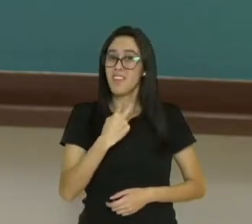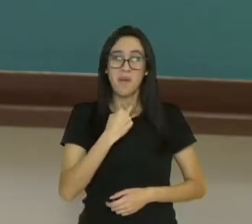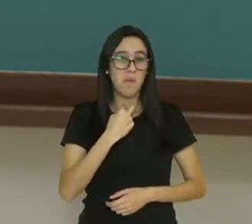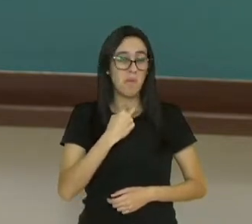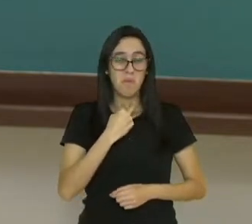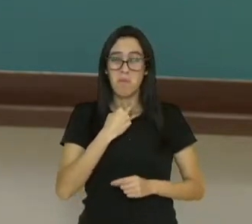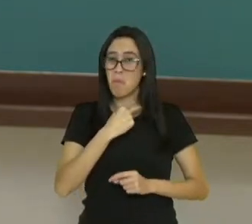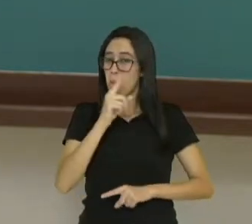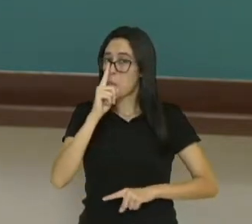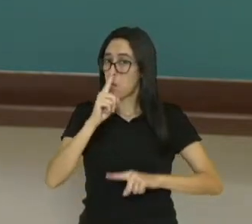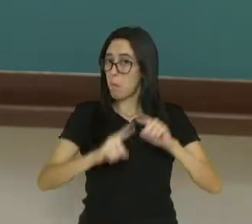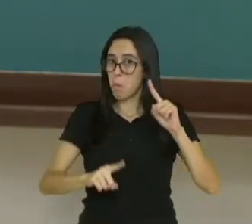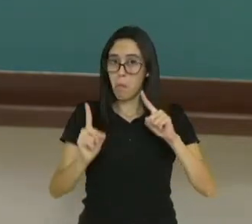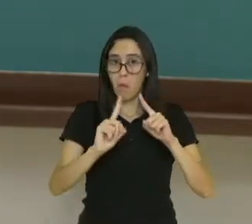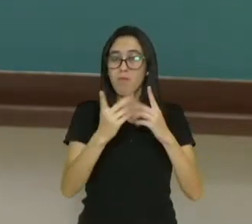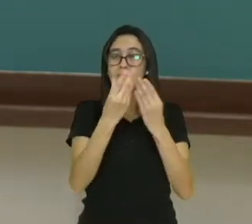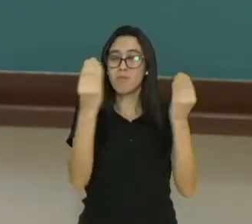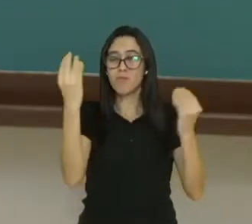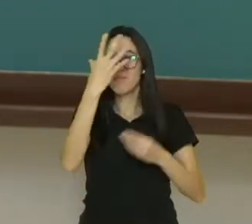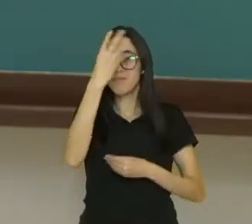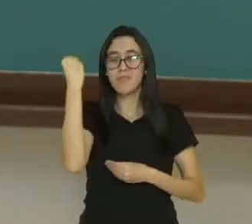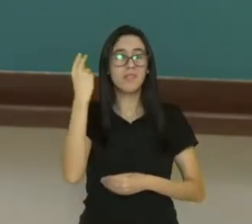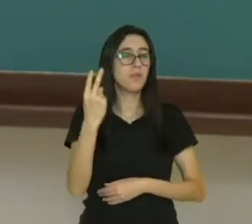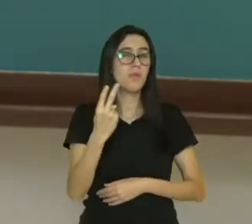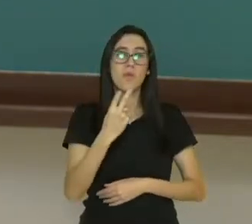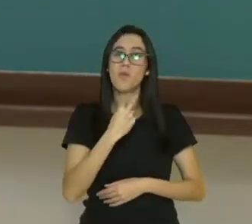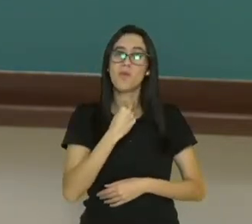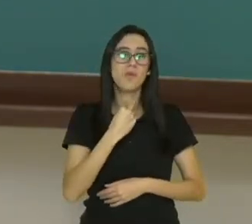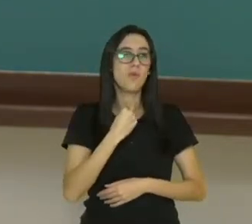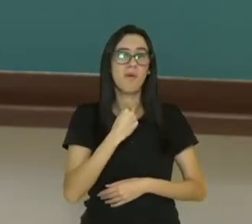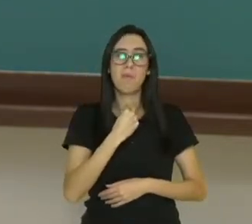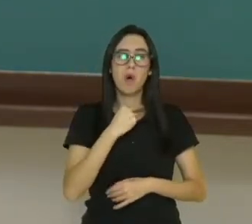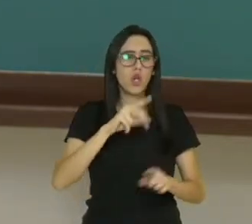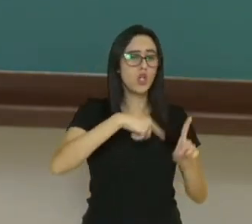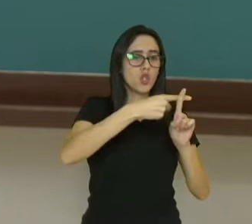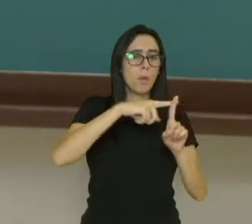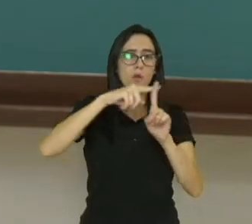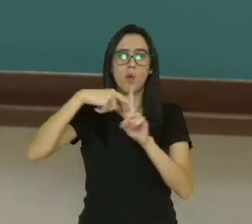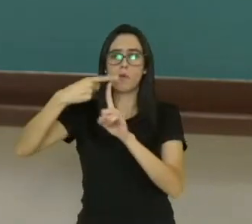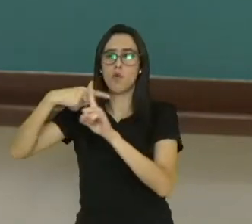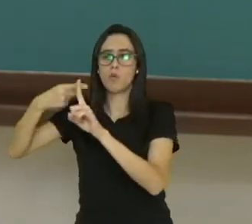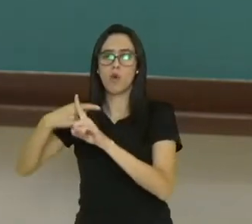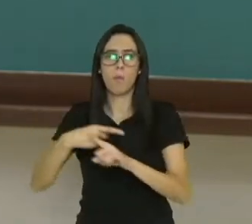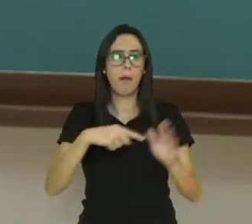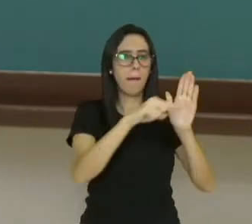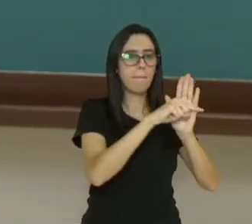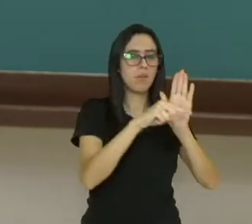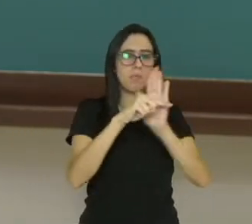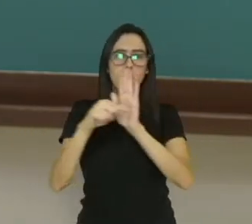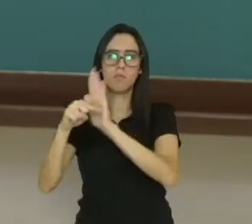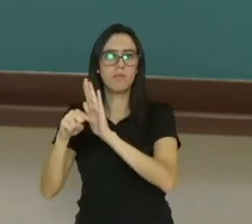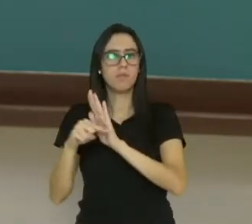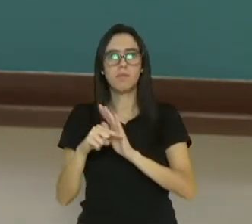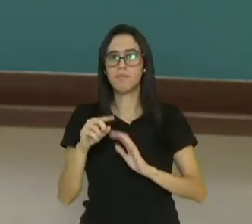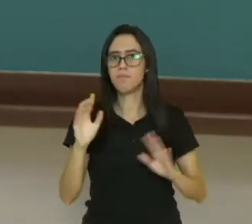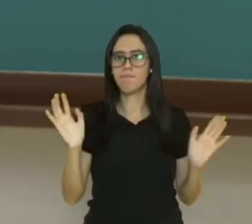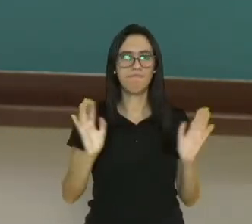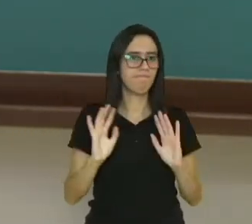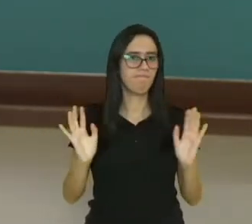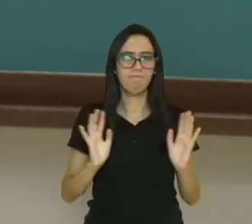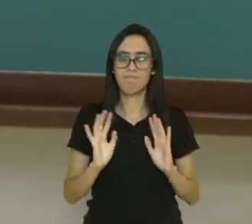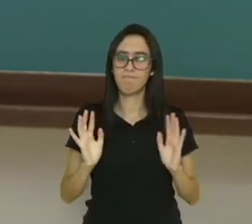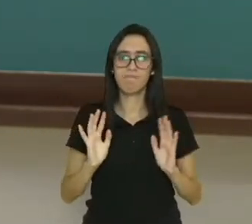que normalmente vocês esquecem. Vocês saem adicionando ou subtraindo, 5 mais 6, 11. Não.